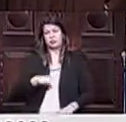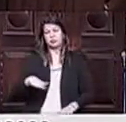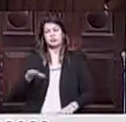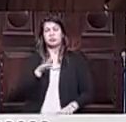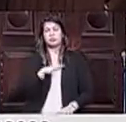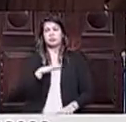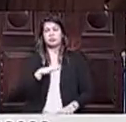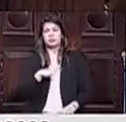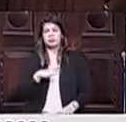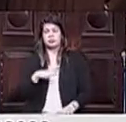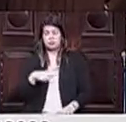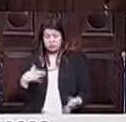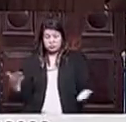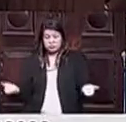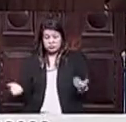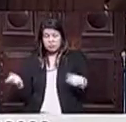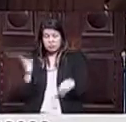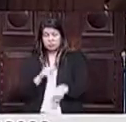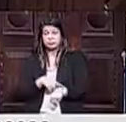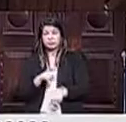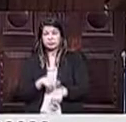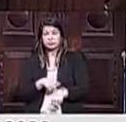neste momento